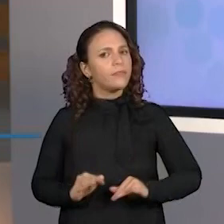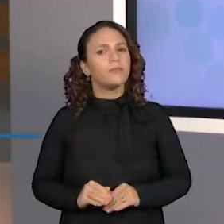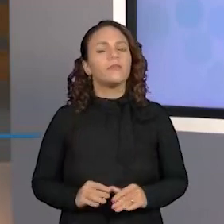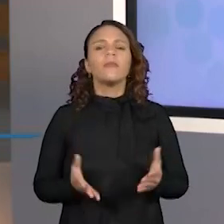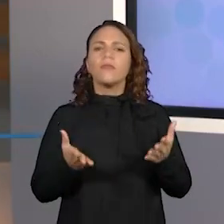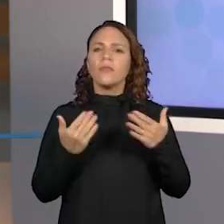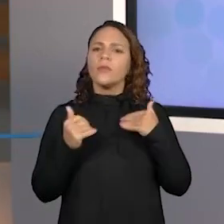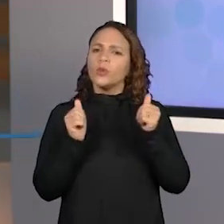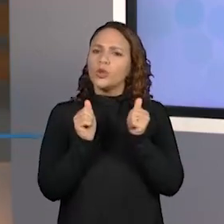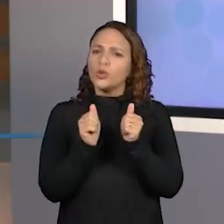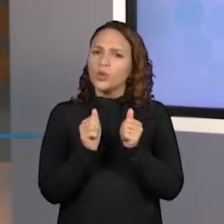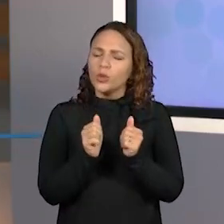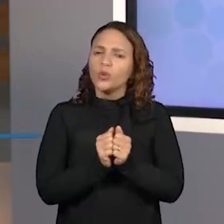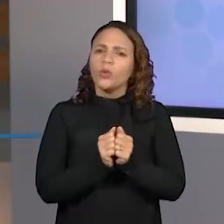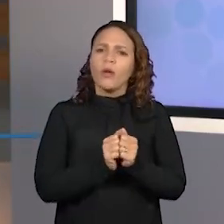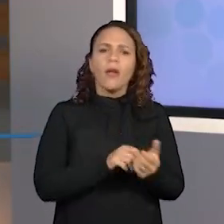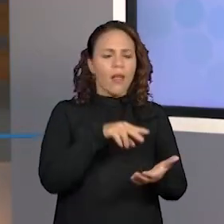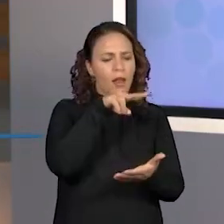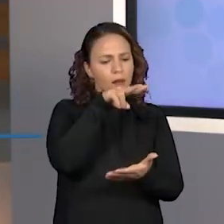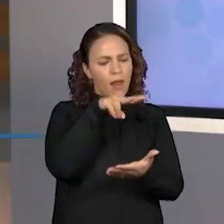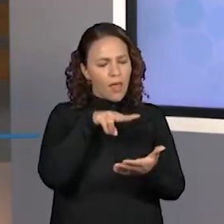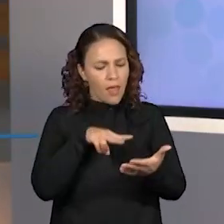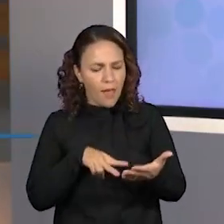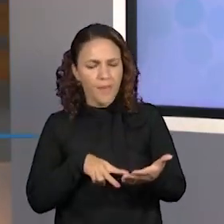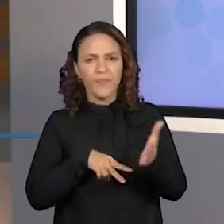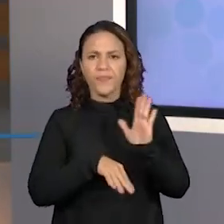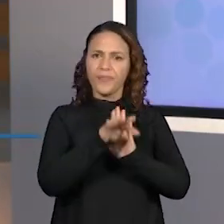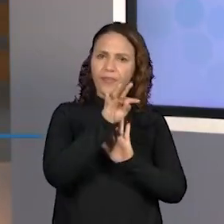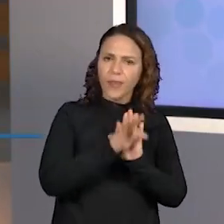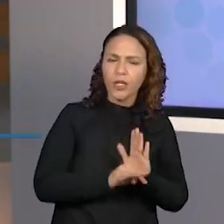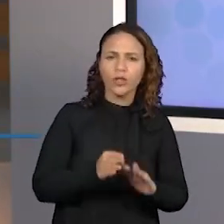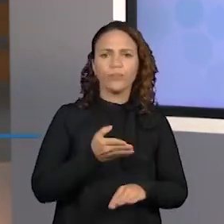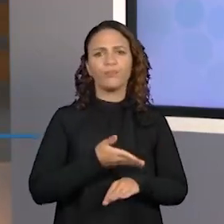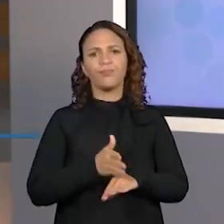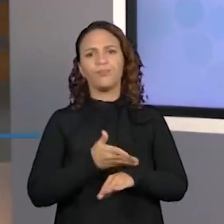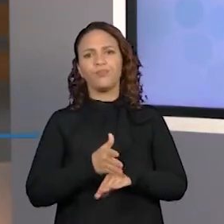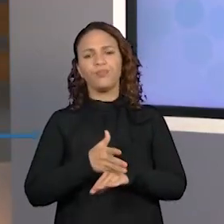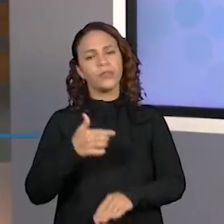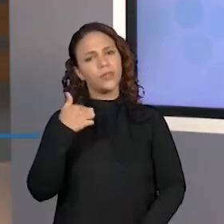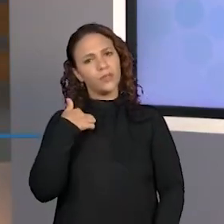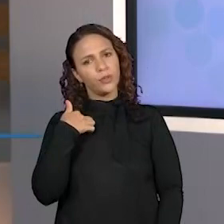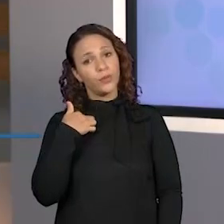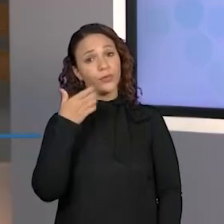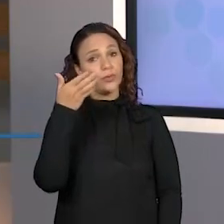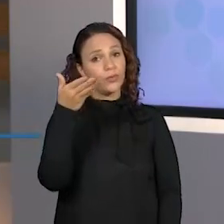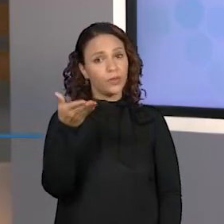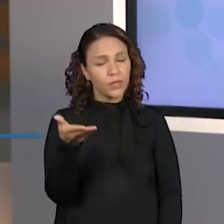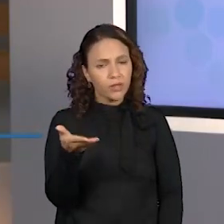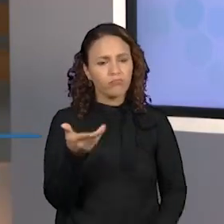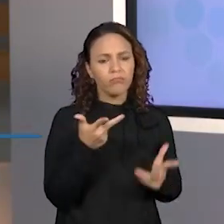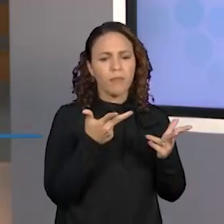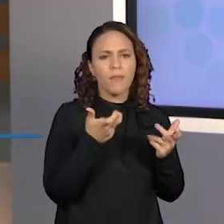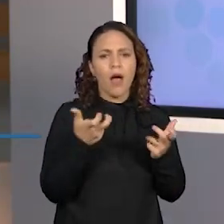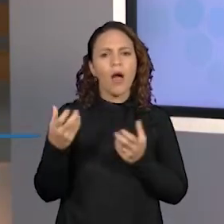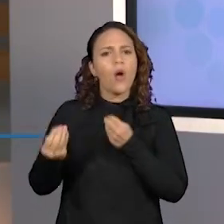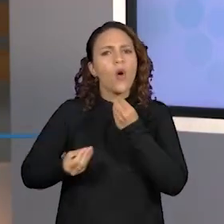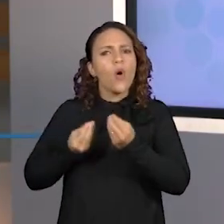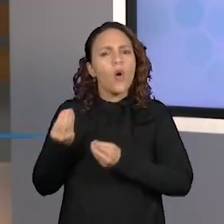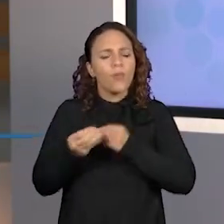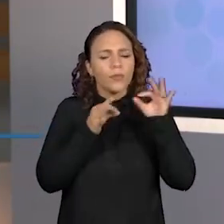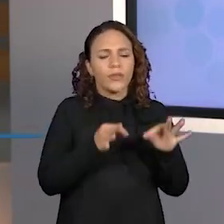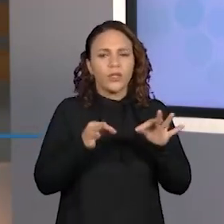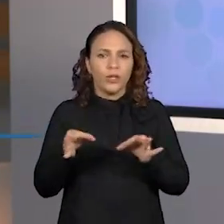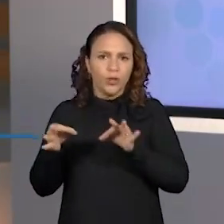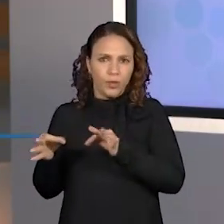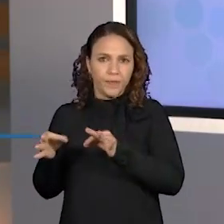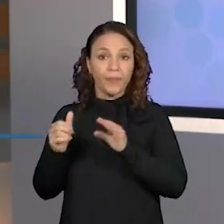hoje, por meio de uma leitura de um texto, vamos fazer um exercício, eu e você, percebendo aí como utilizar corretamente os